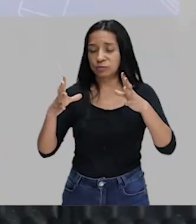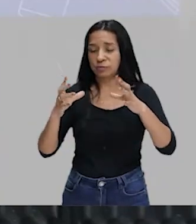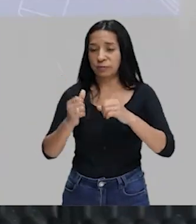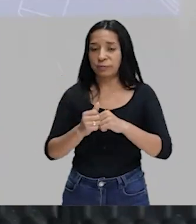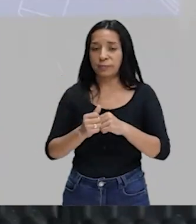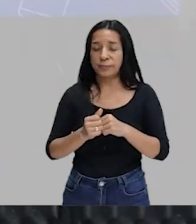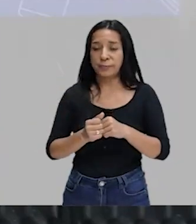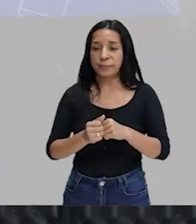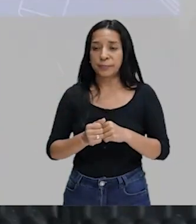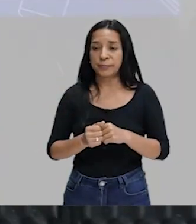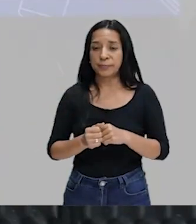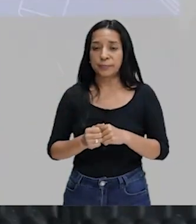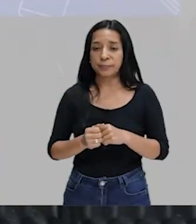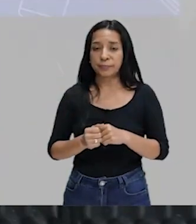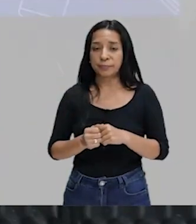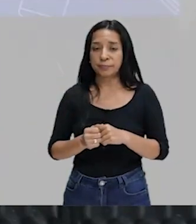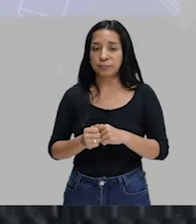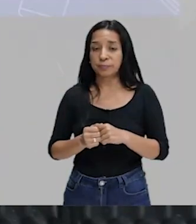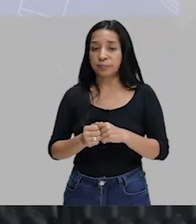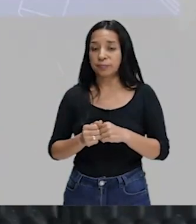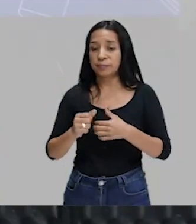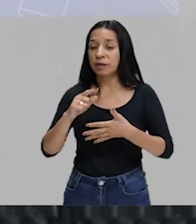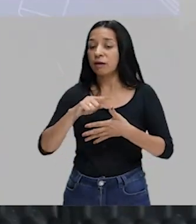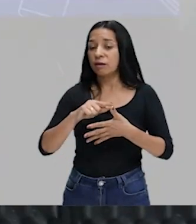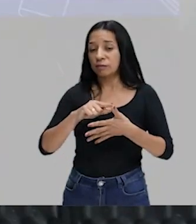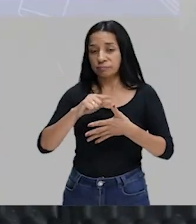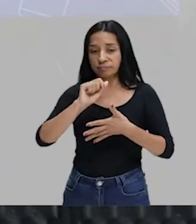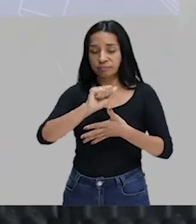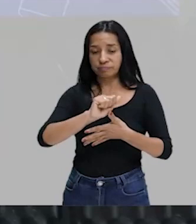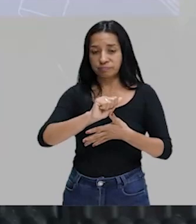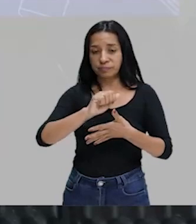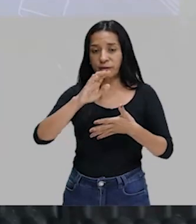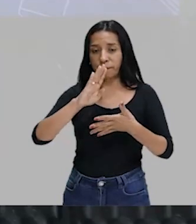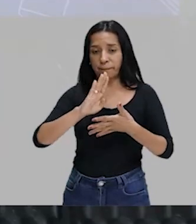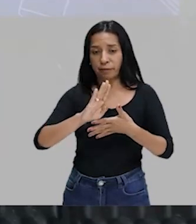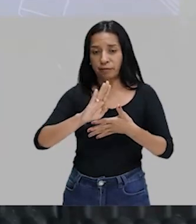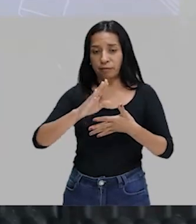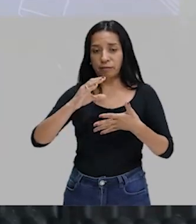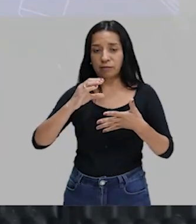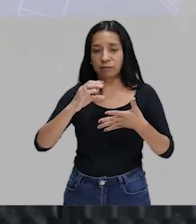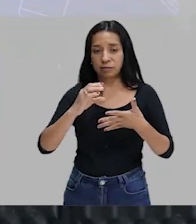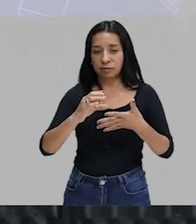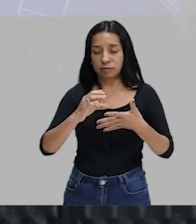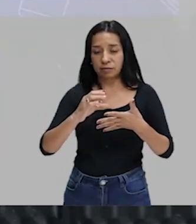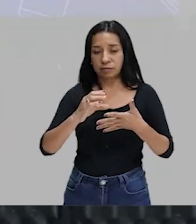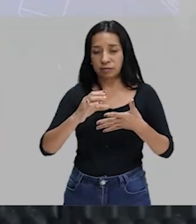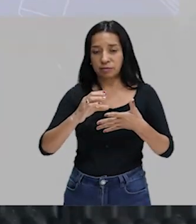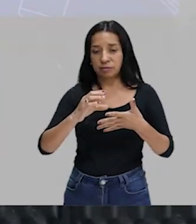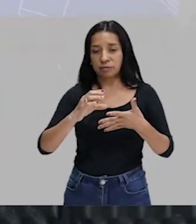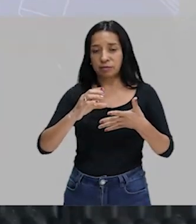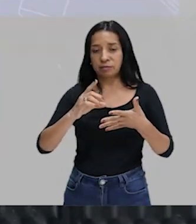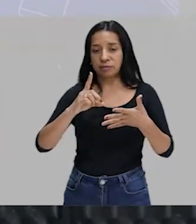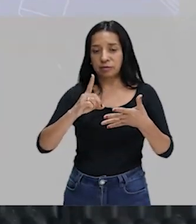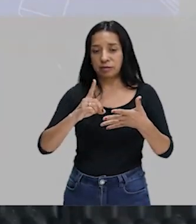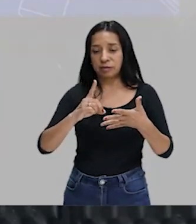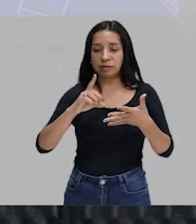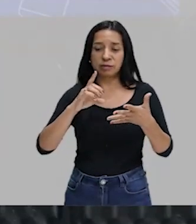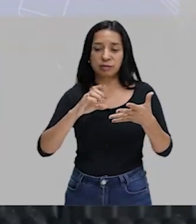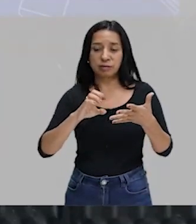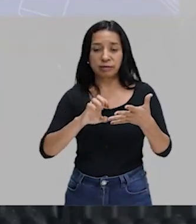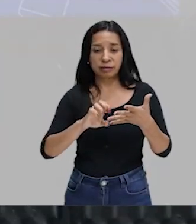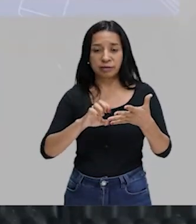dela explodir, certo? É o carbono, é o urânio, é o polônio, é o ferro ou é o